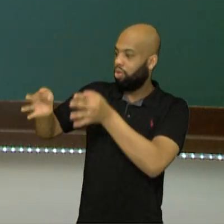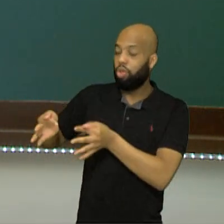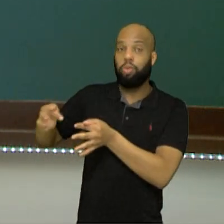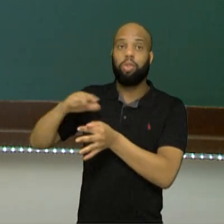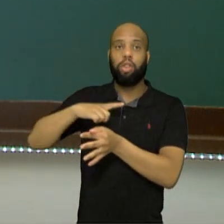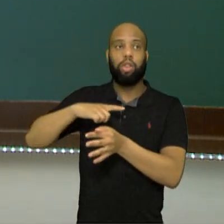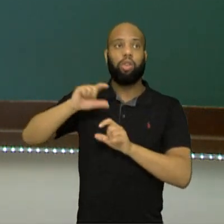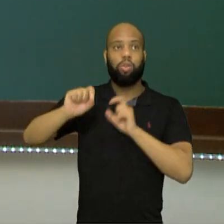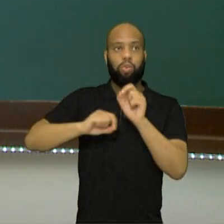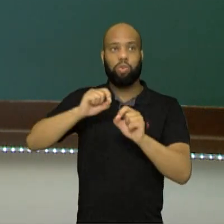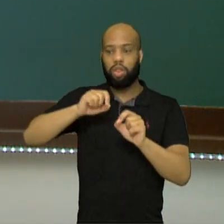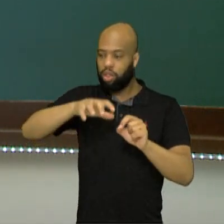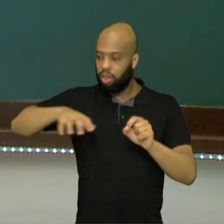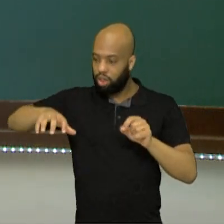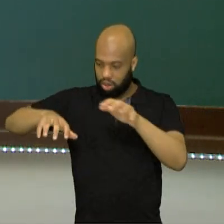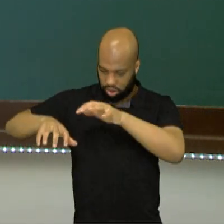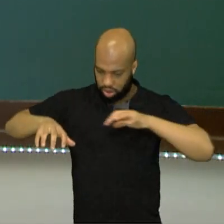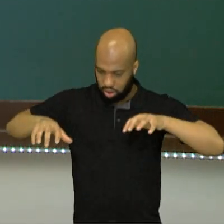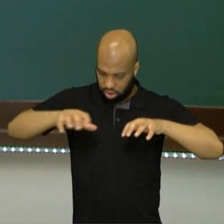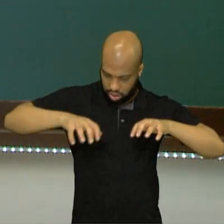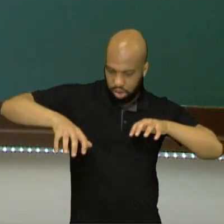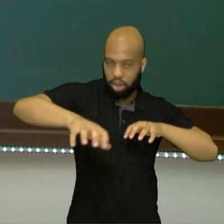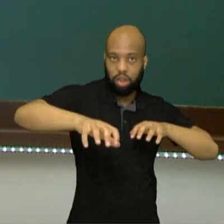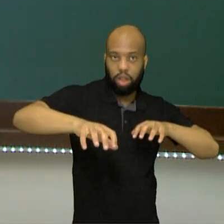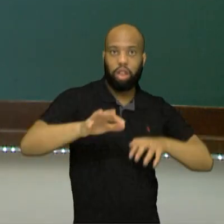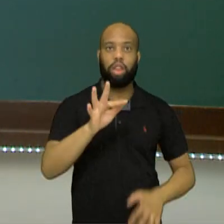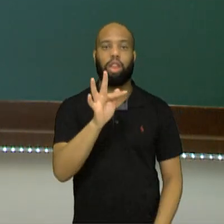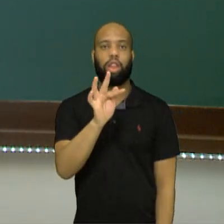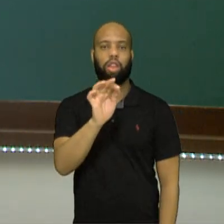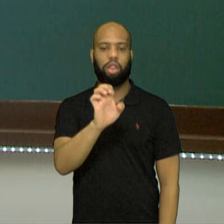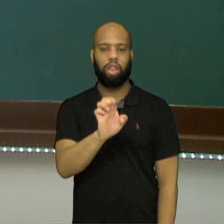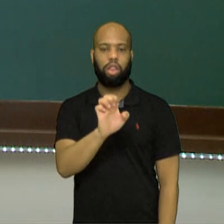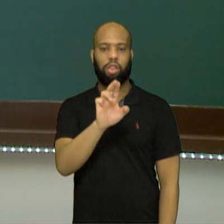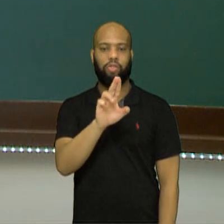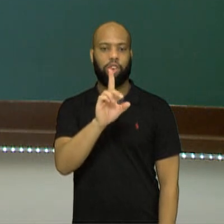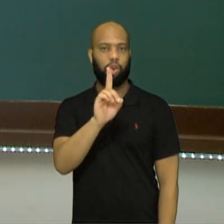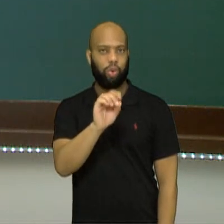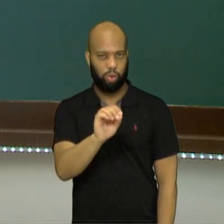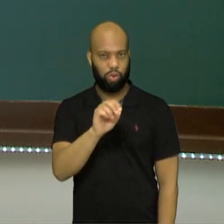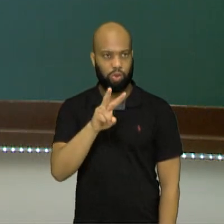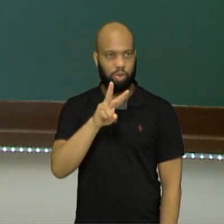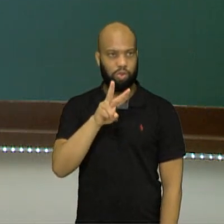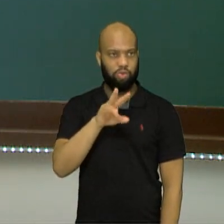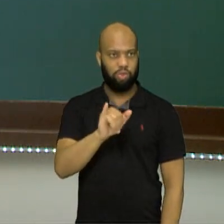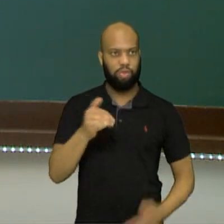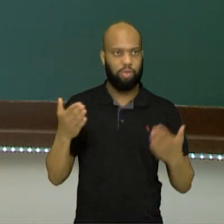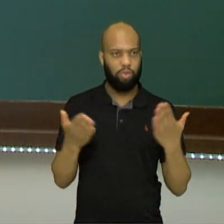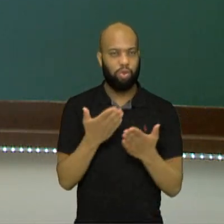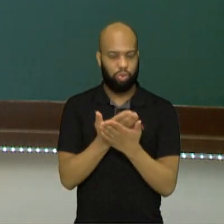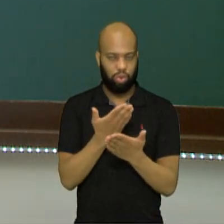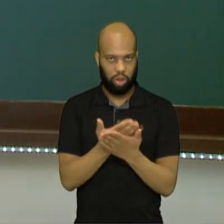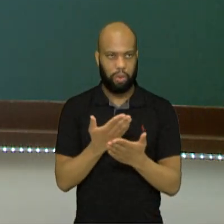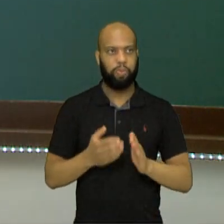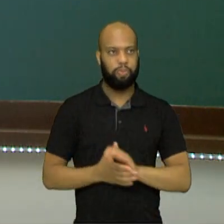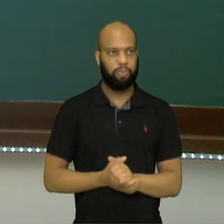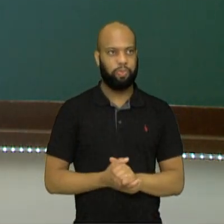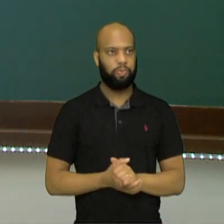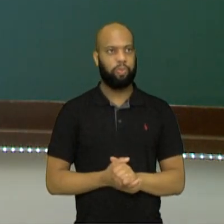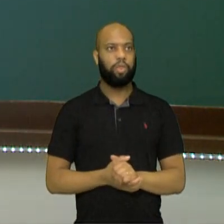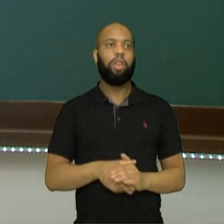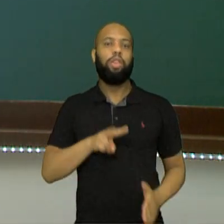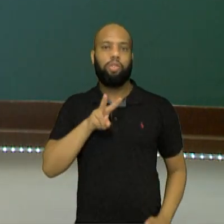em essas porções de terra que chamamos de feudo, que a gente já vai entender melhor o que era um feudo também, né?